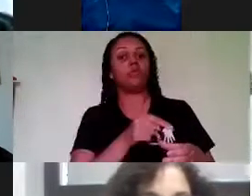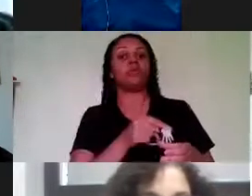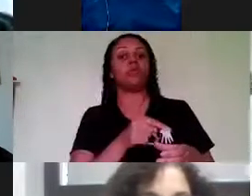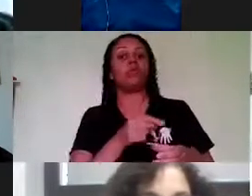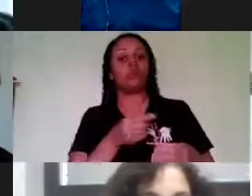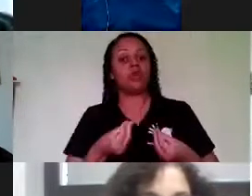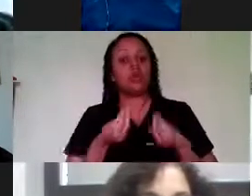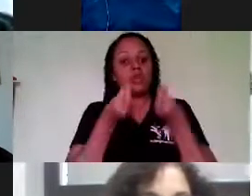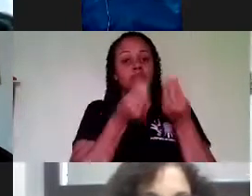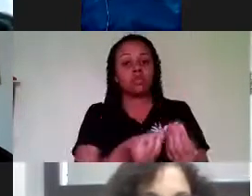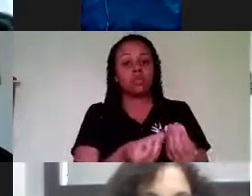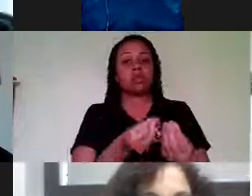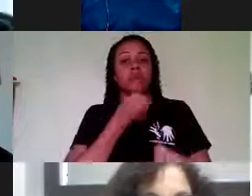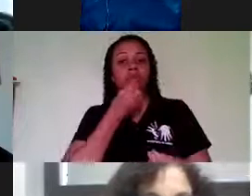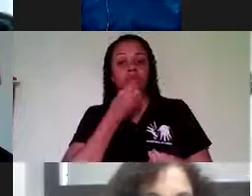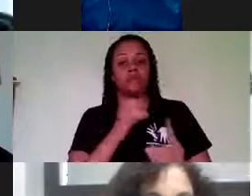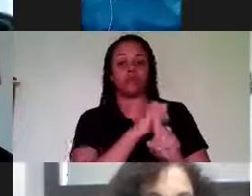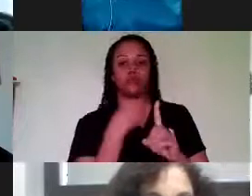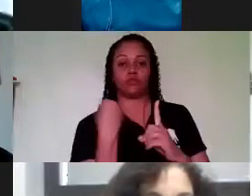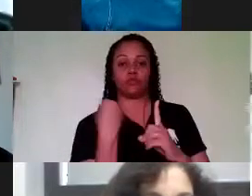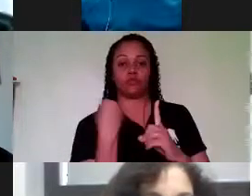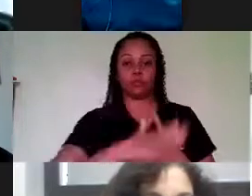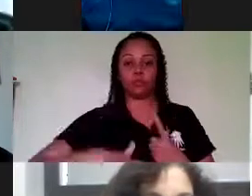para a sociedade ao incluir as pessoas com deficiência.